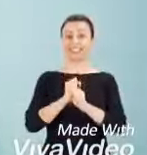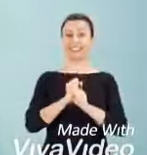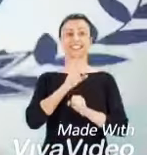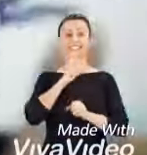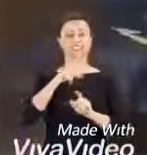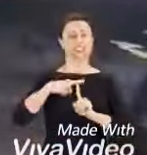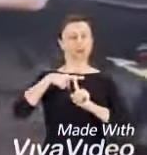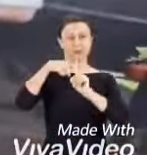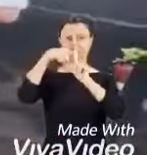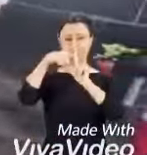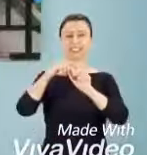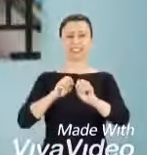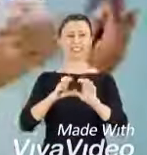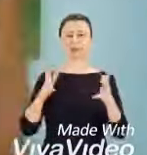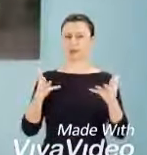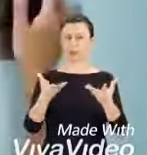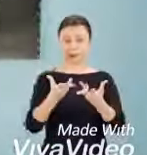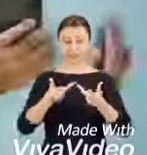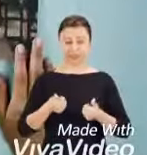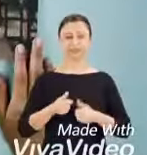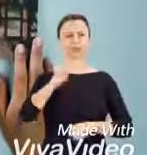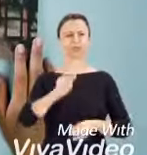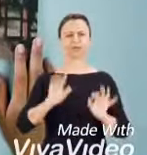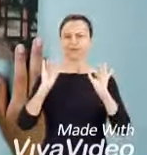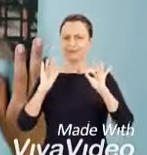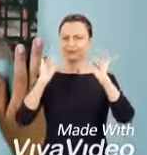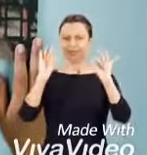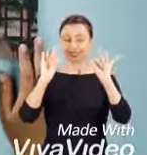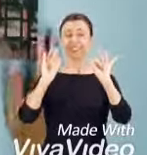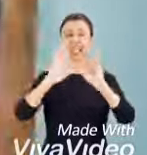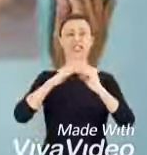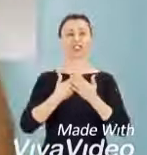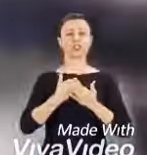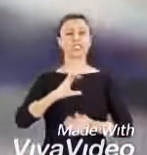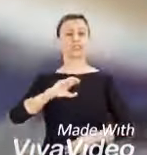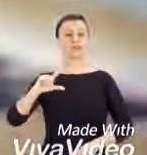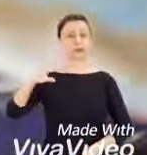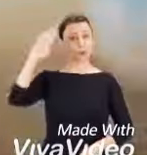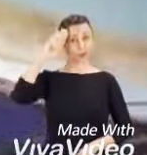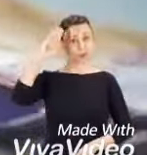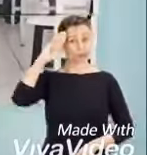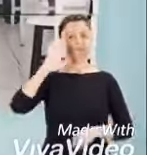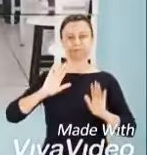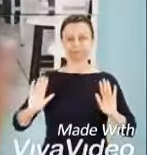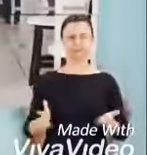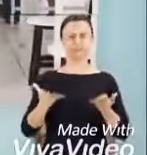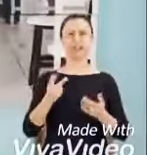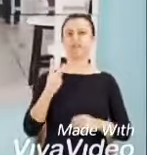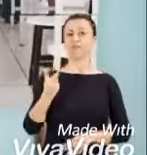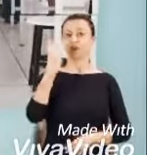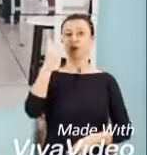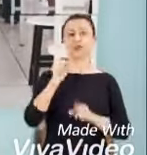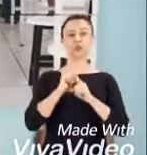Os resultados são positivos. Ensino de qualidade, gestão de excelência. A Escola Cívico-Militar dará ênfase